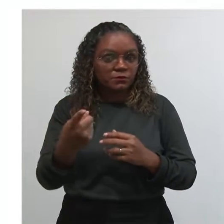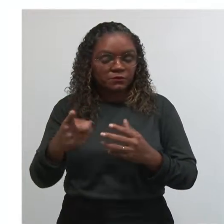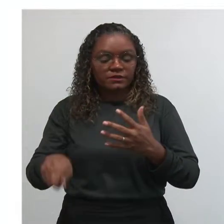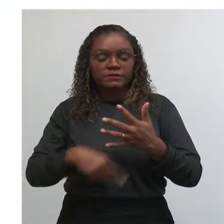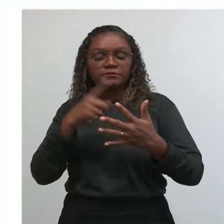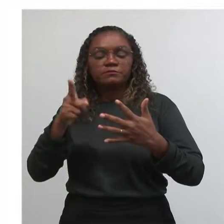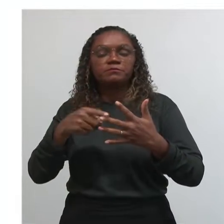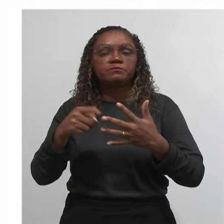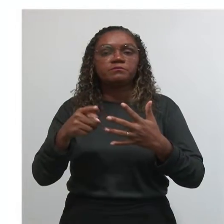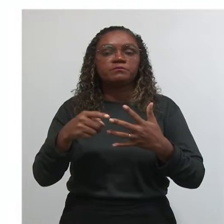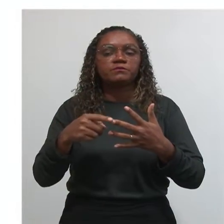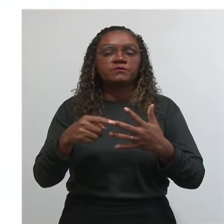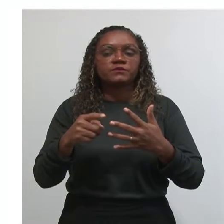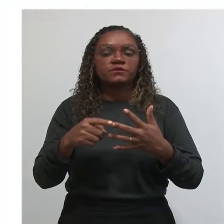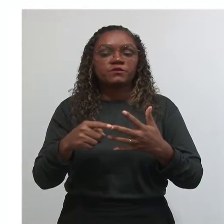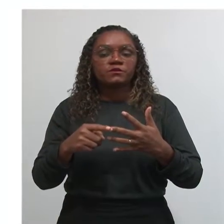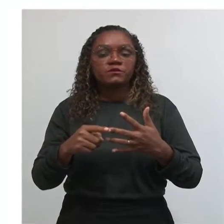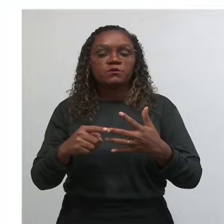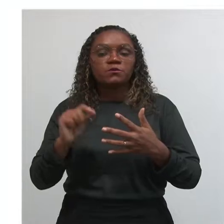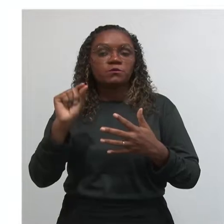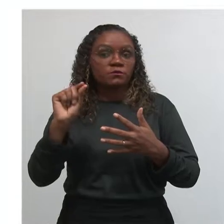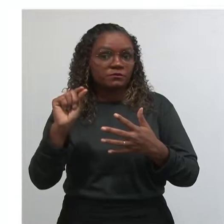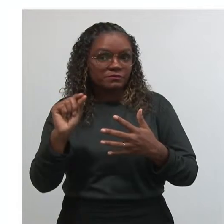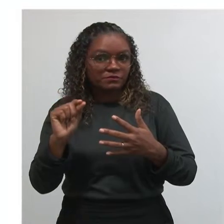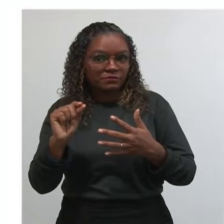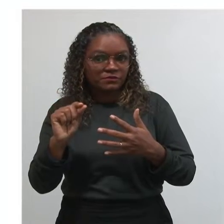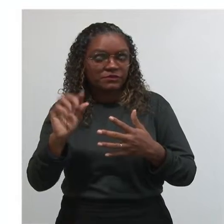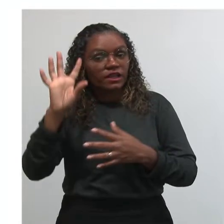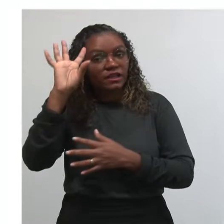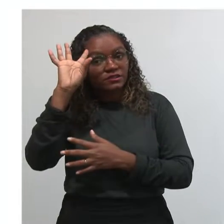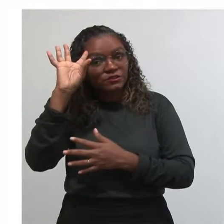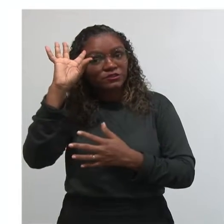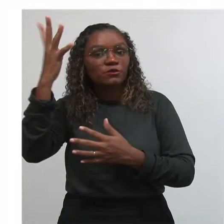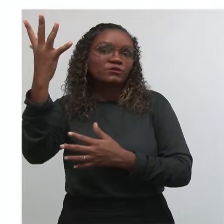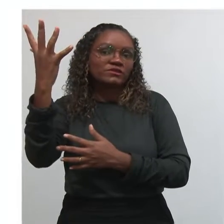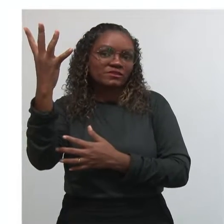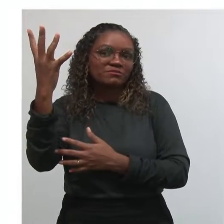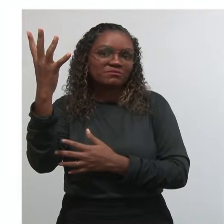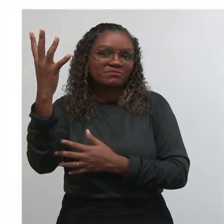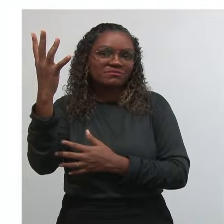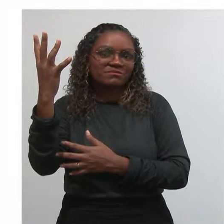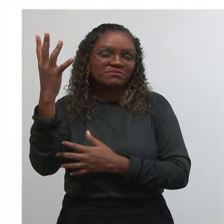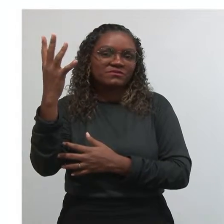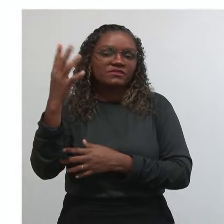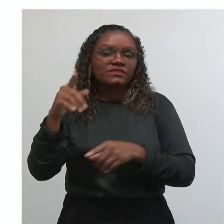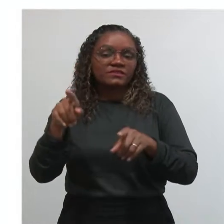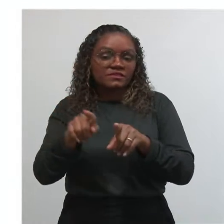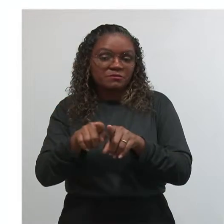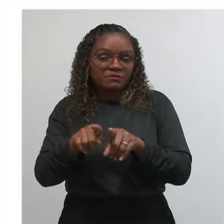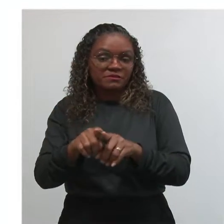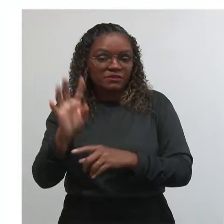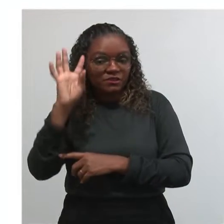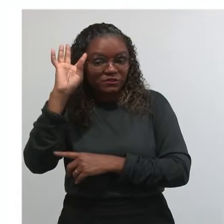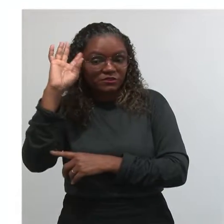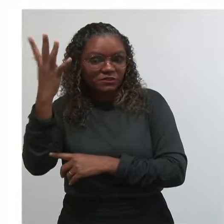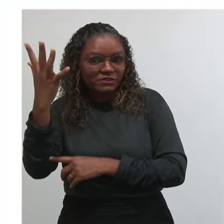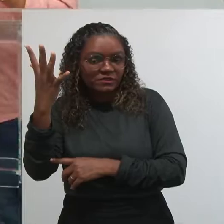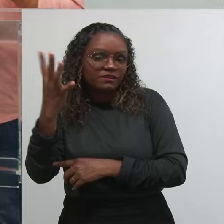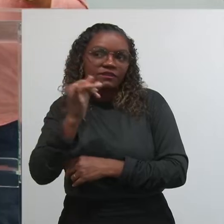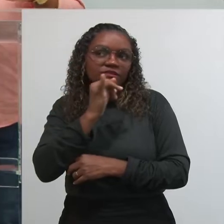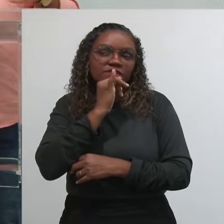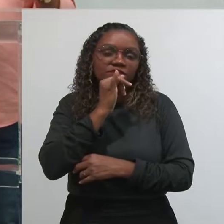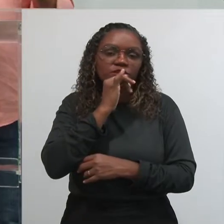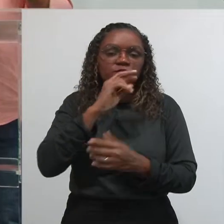gente tem, então, a etapa seguinte, soluções, né, e alternativas, ok?